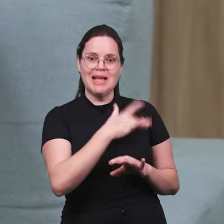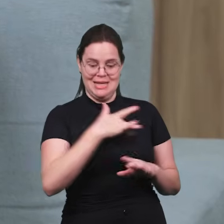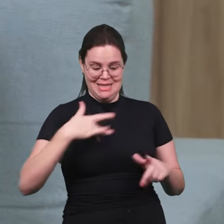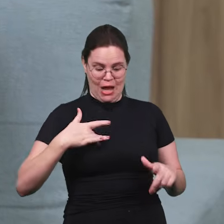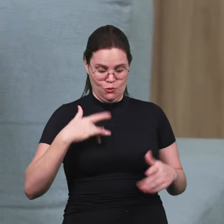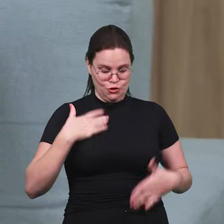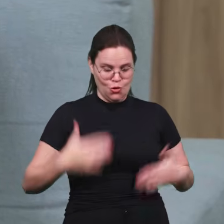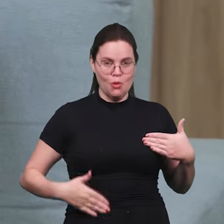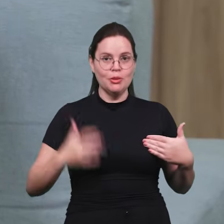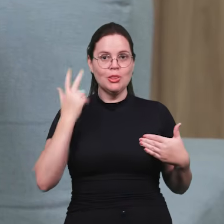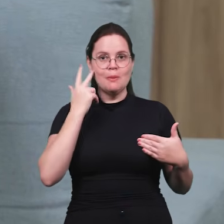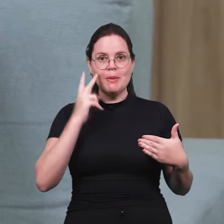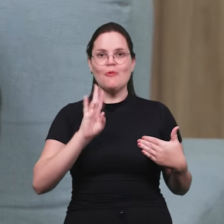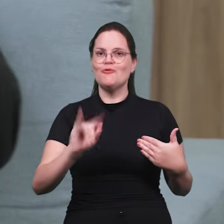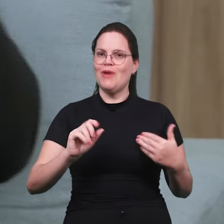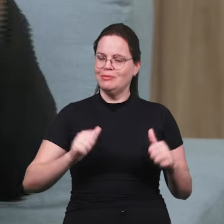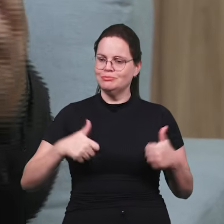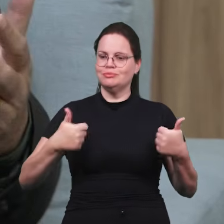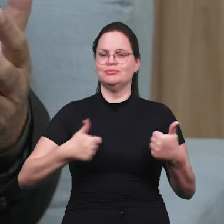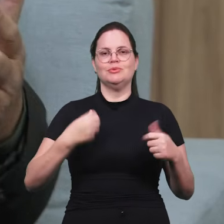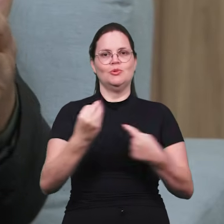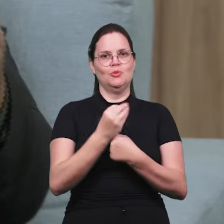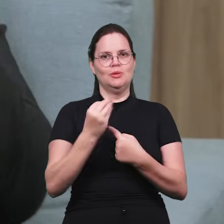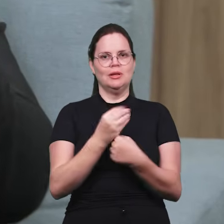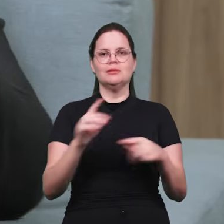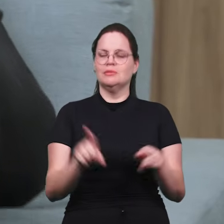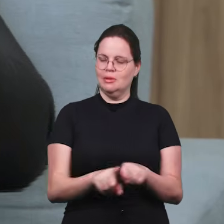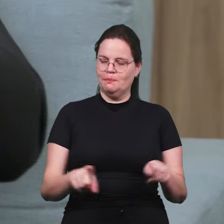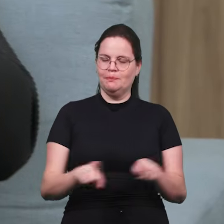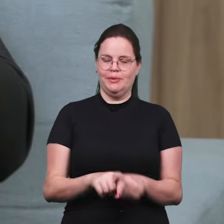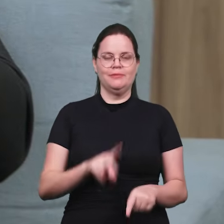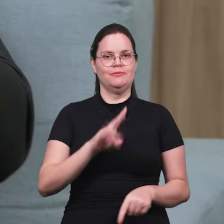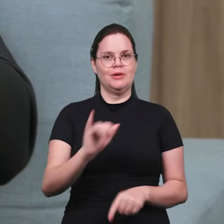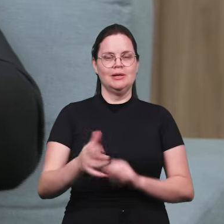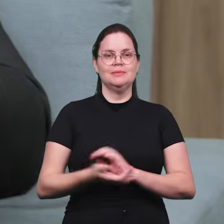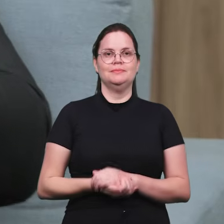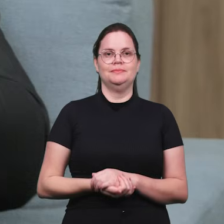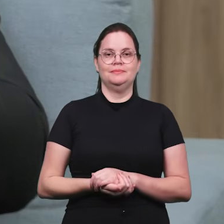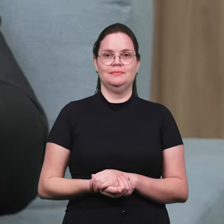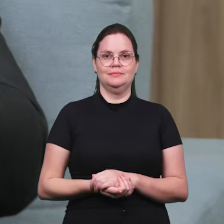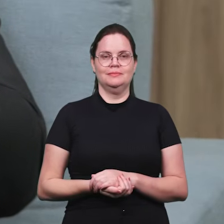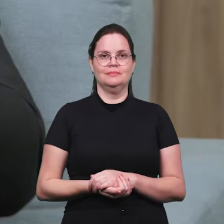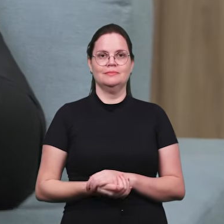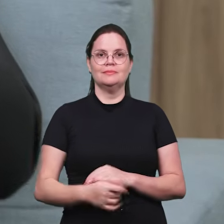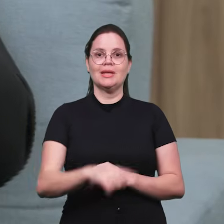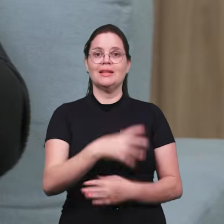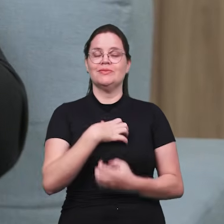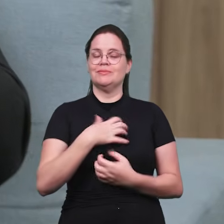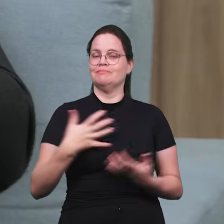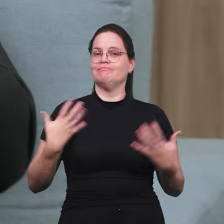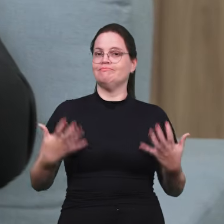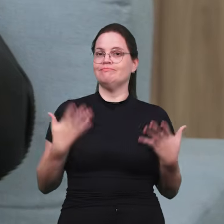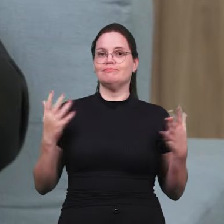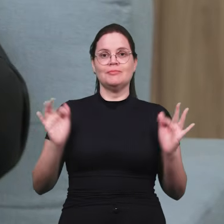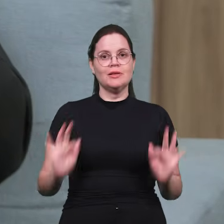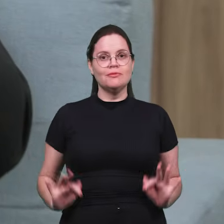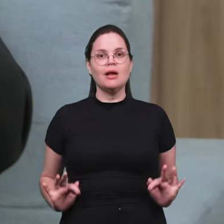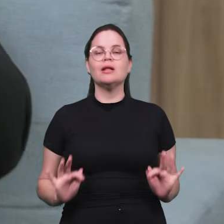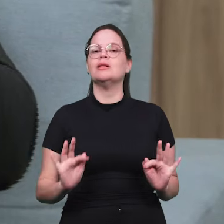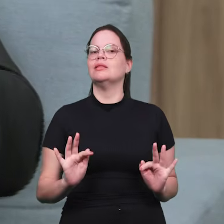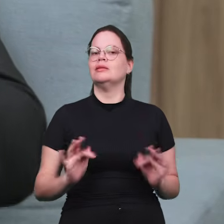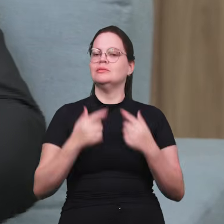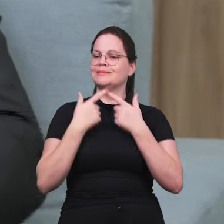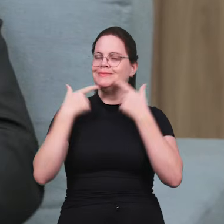ser cuidada de uma maneira espiritual. Então, ele vai ficar mais motivado, mais feliz,